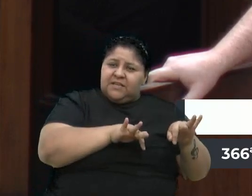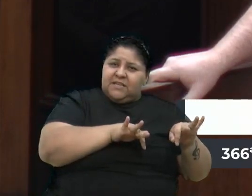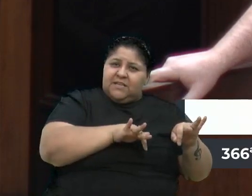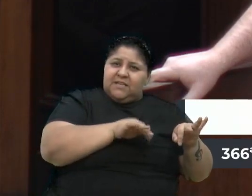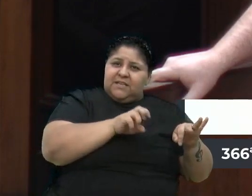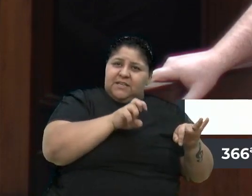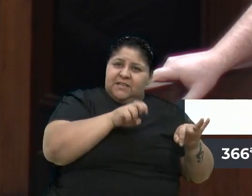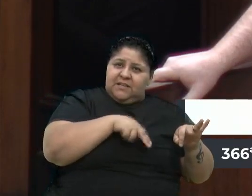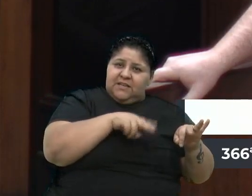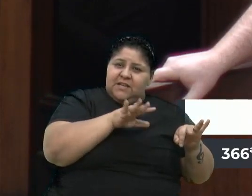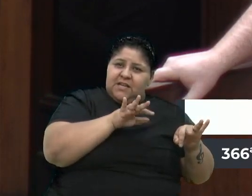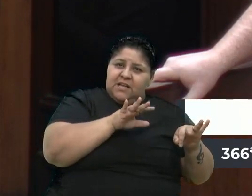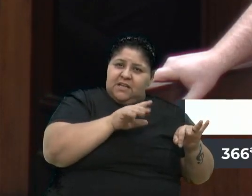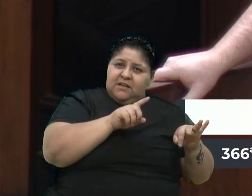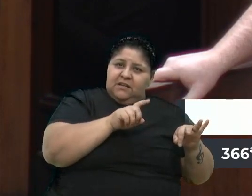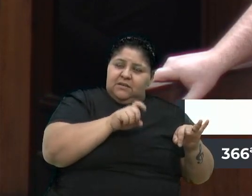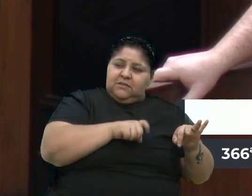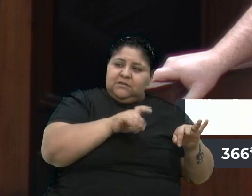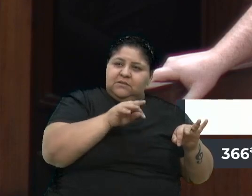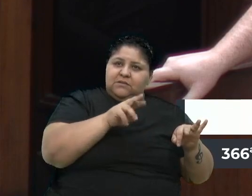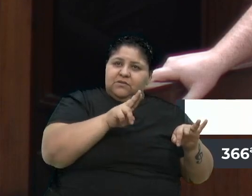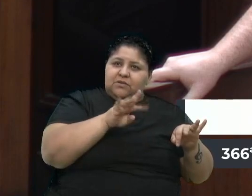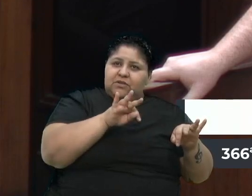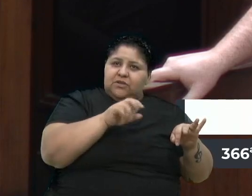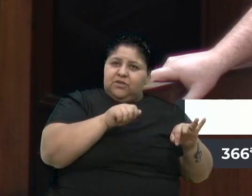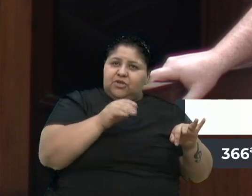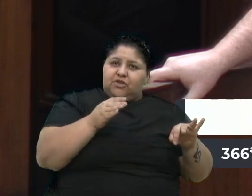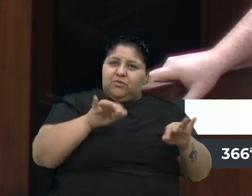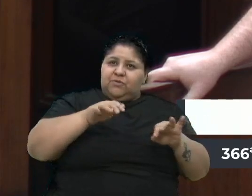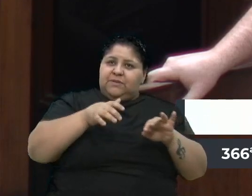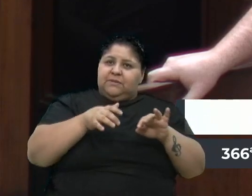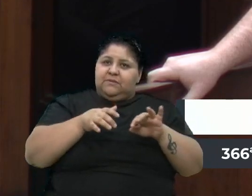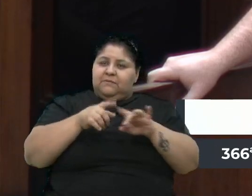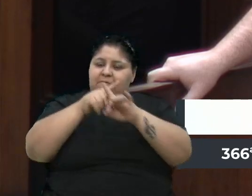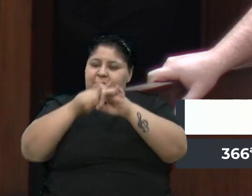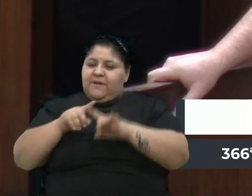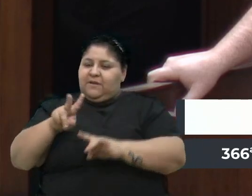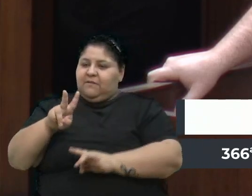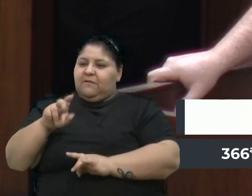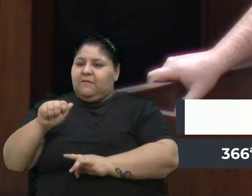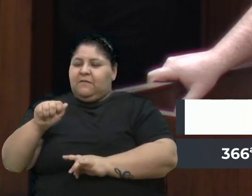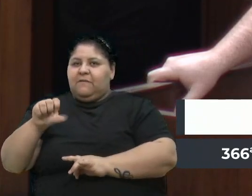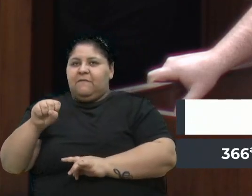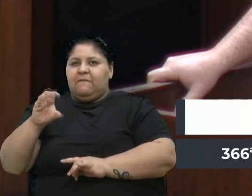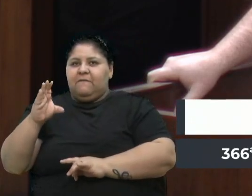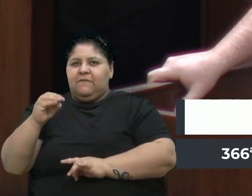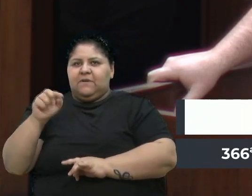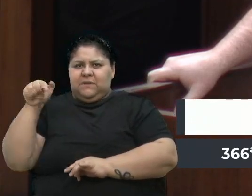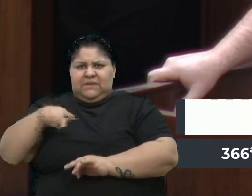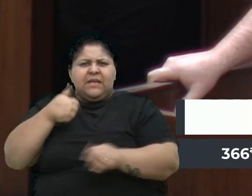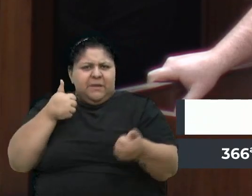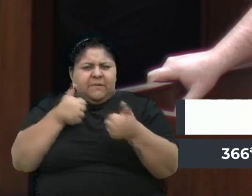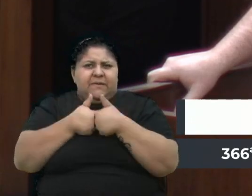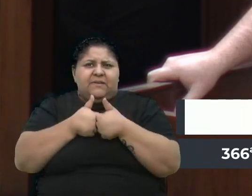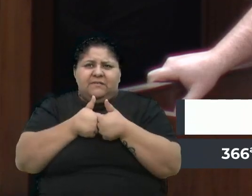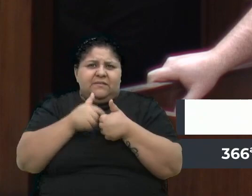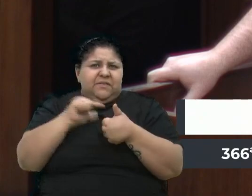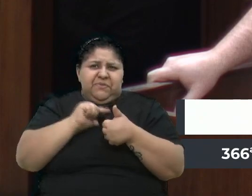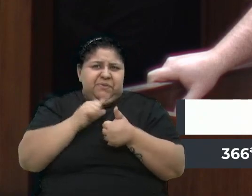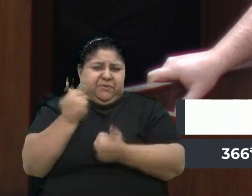96 aqui no Pereirão, né? Não temos mais o Pereirão, nem Enxuta e nem o Vasco. Né?